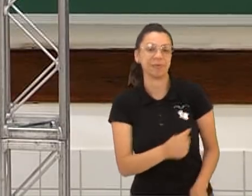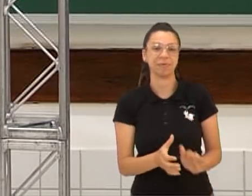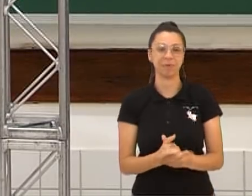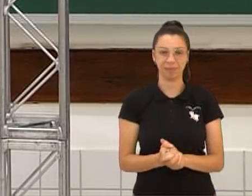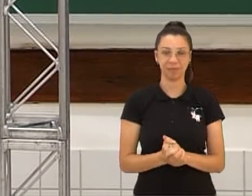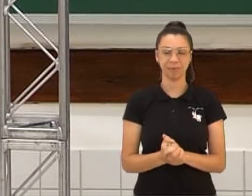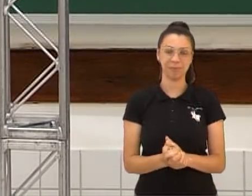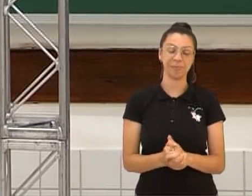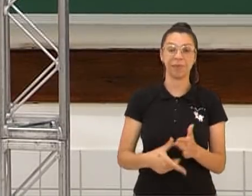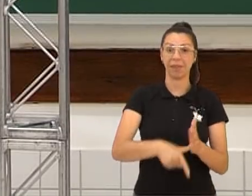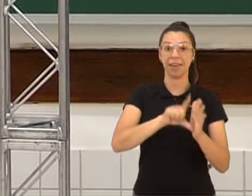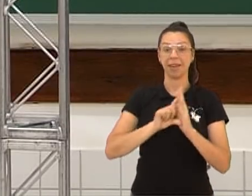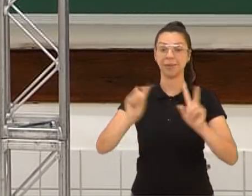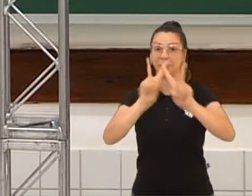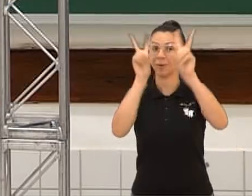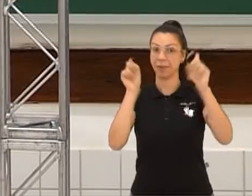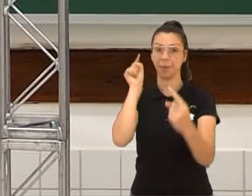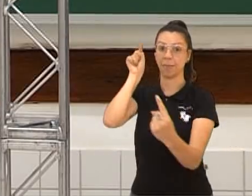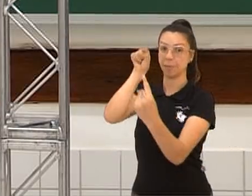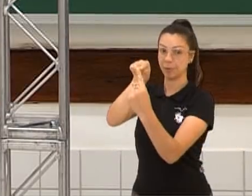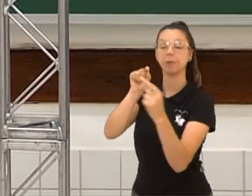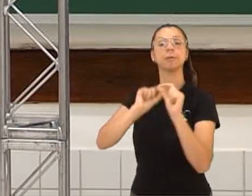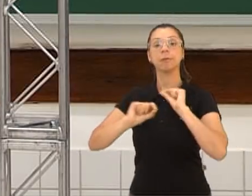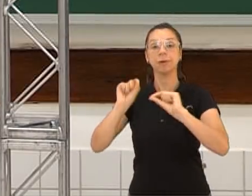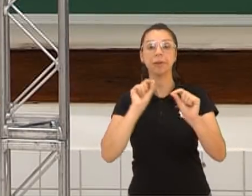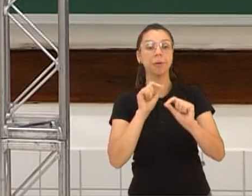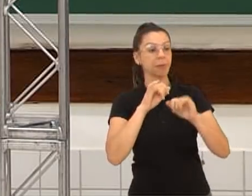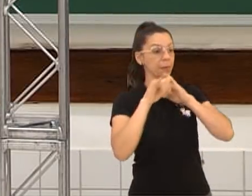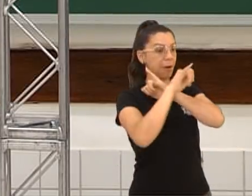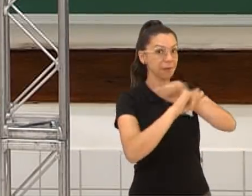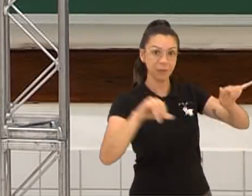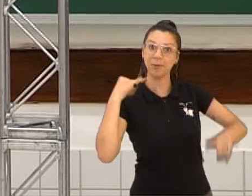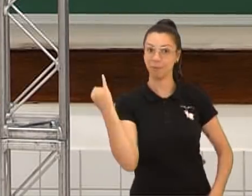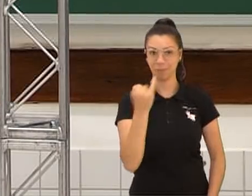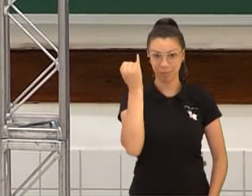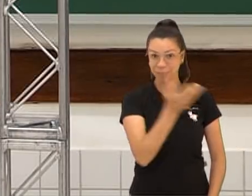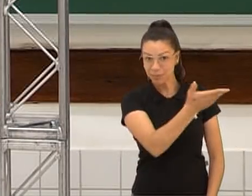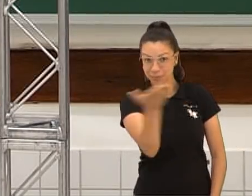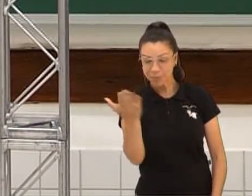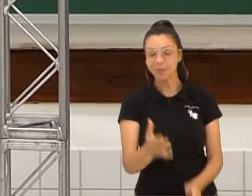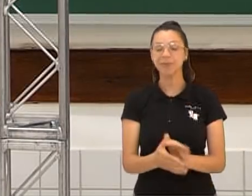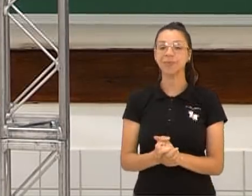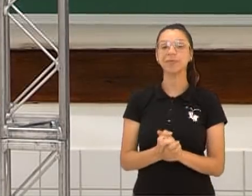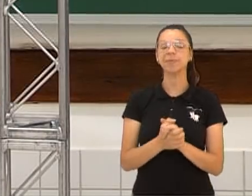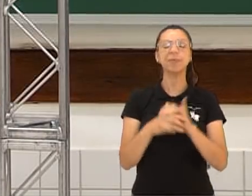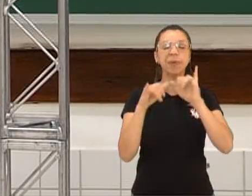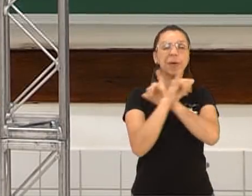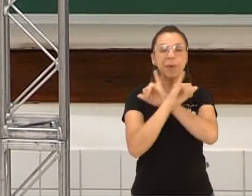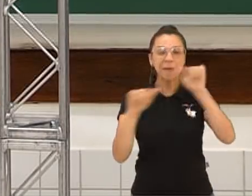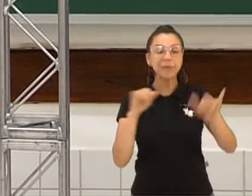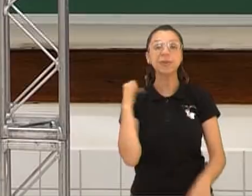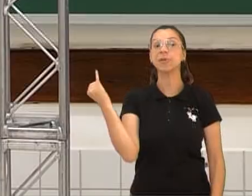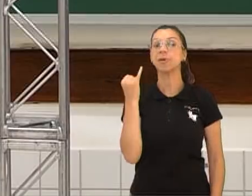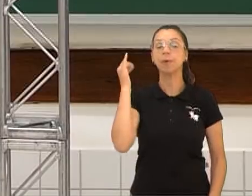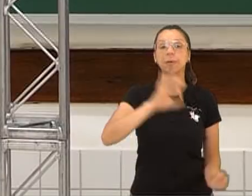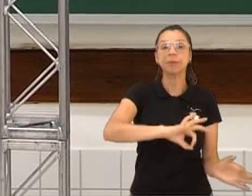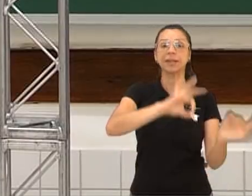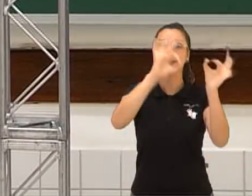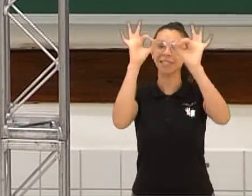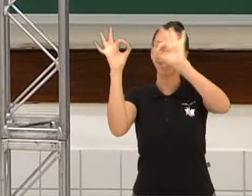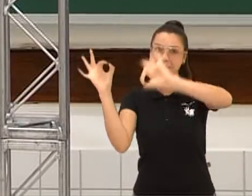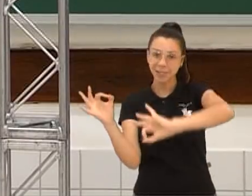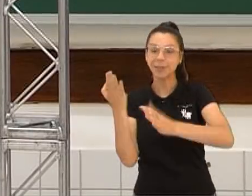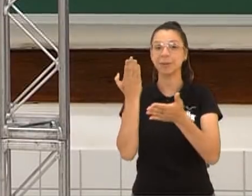fundamental. Antes do tema e objetivos da nossa aula, vamos aos recadinhos importantes aí para vocês. Recado importantíssimo, assista às